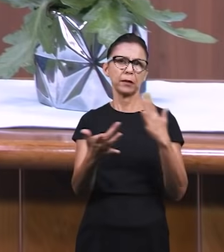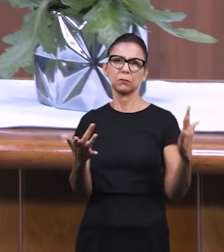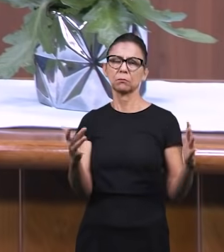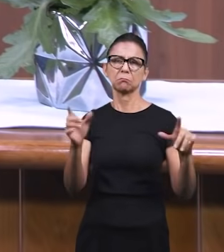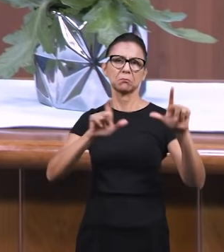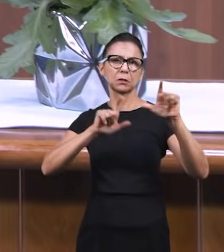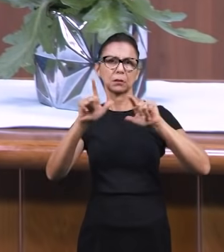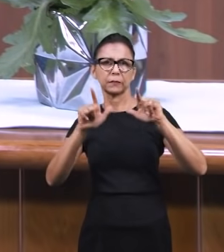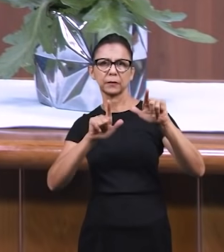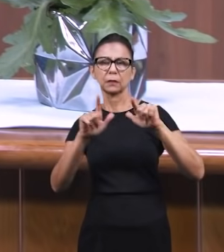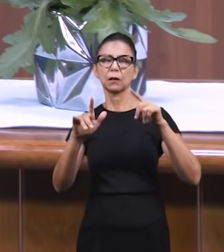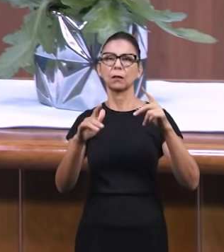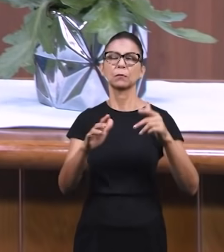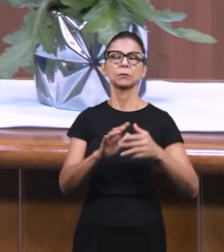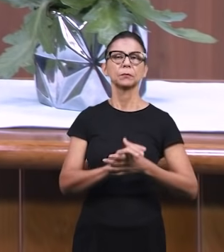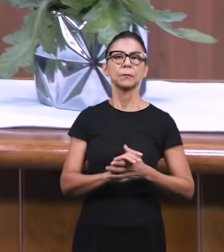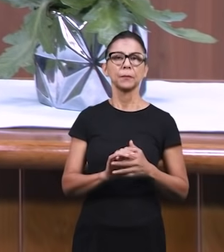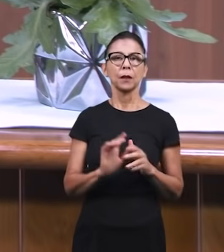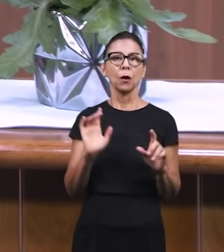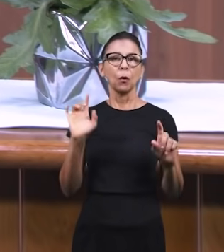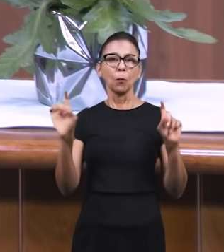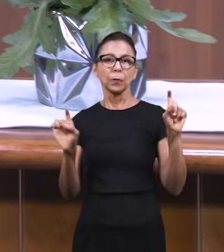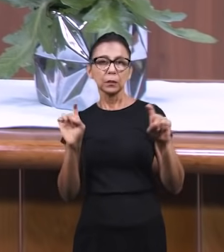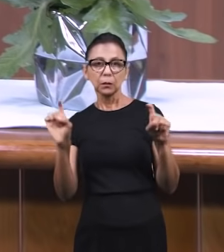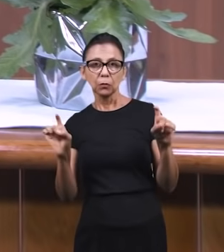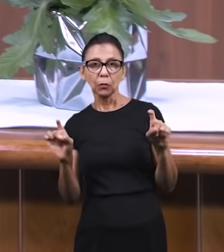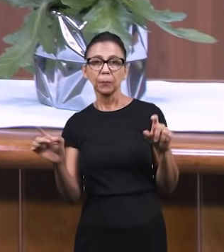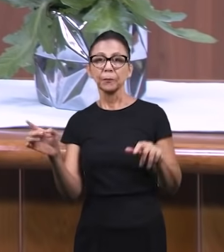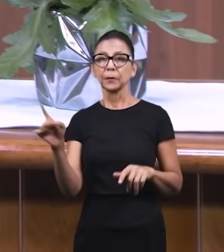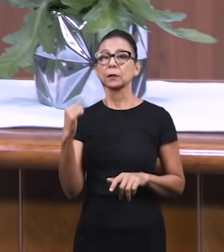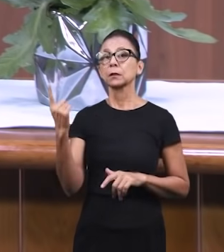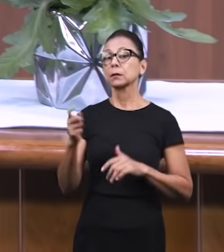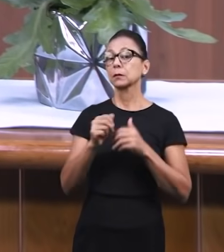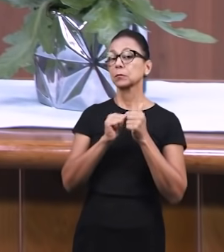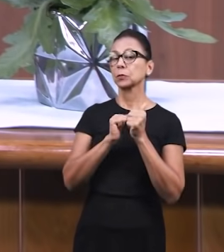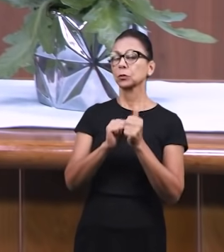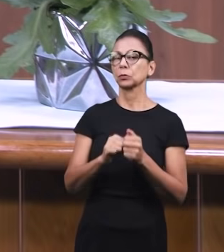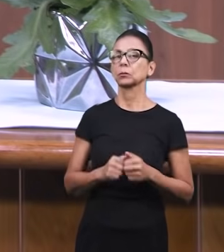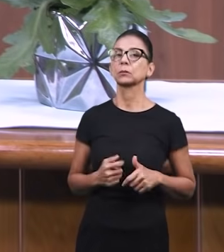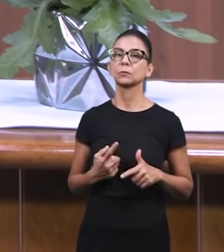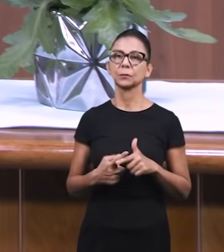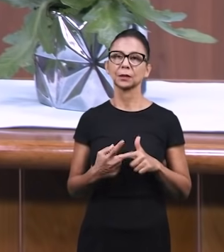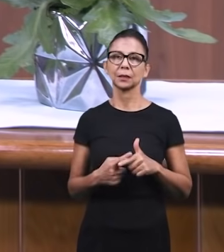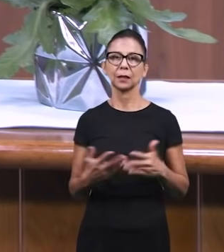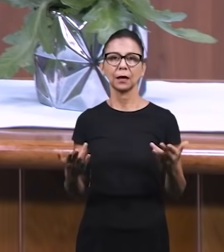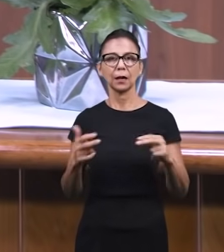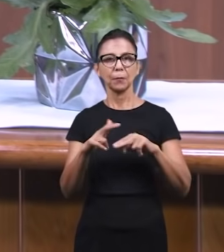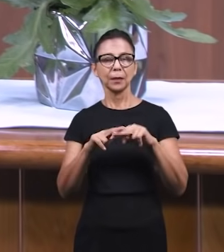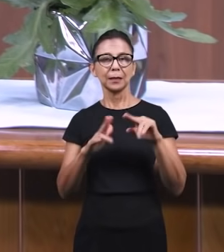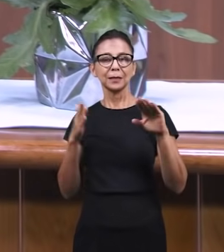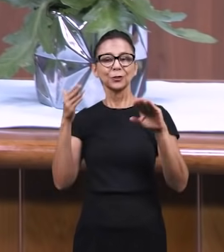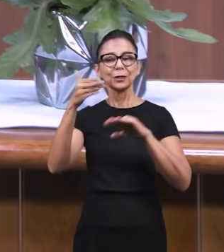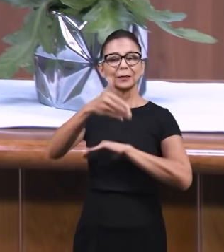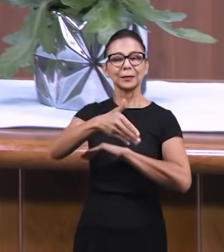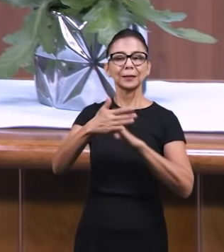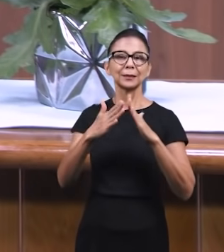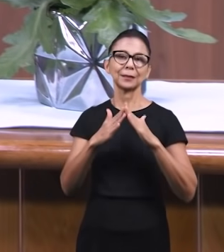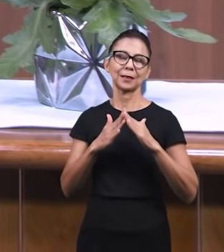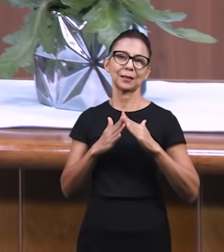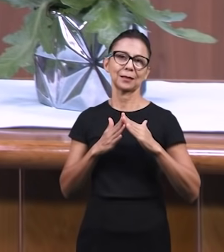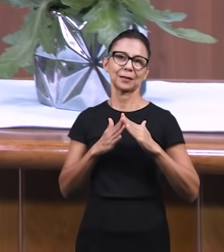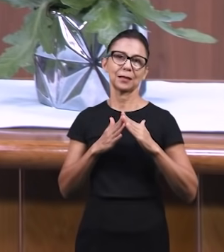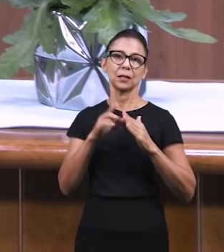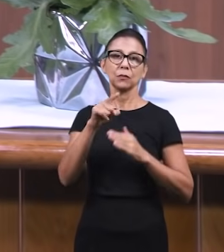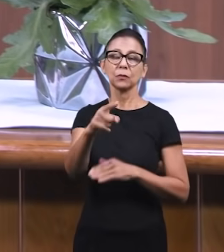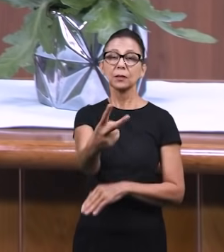estamos juntos. Por quê? Porque isto é a forma de entrar em casa, de você ouvir a palavra